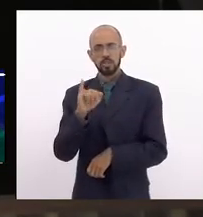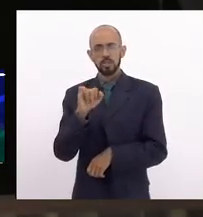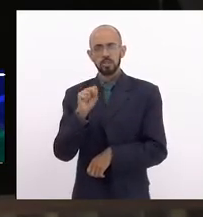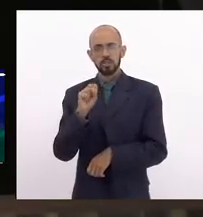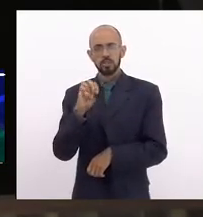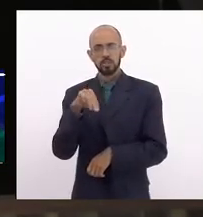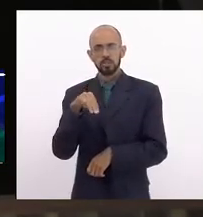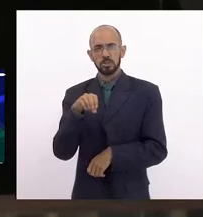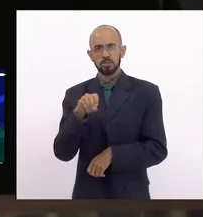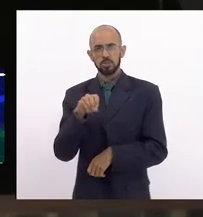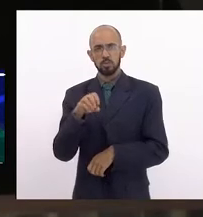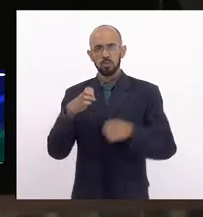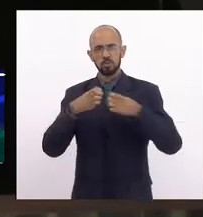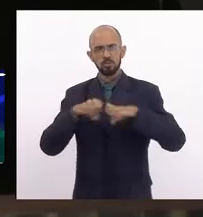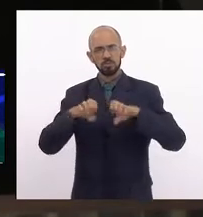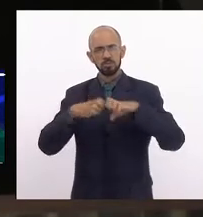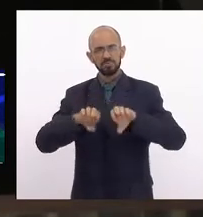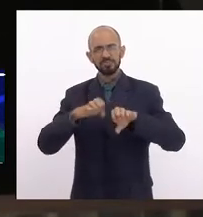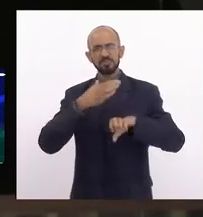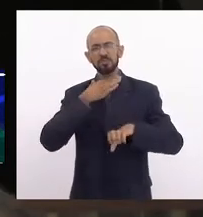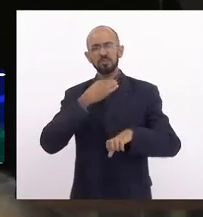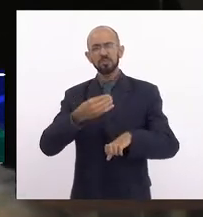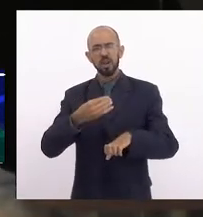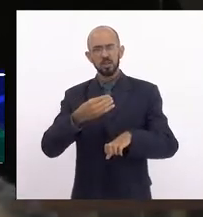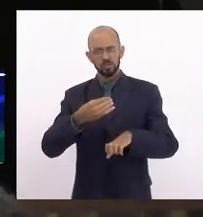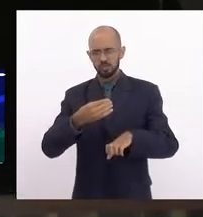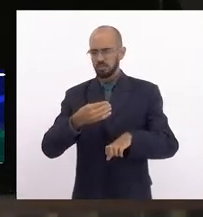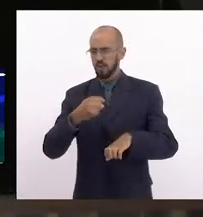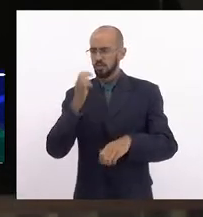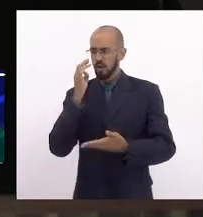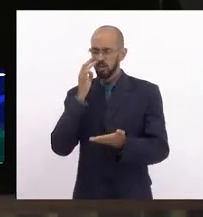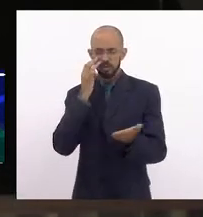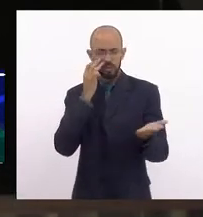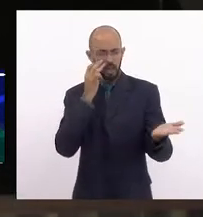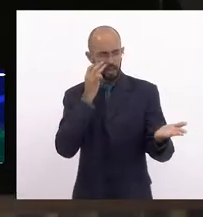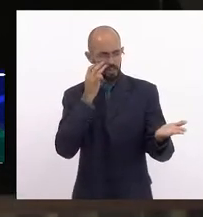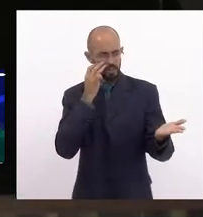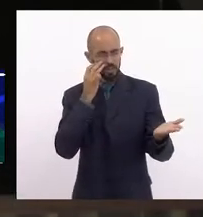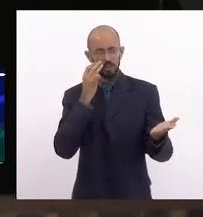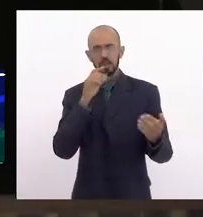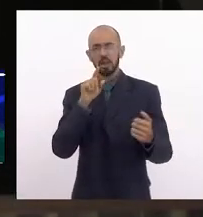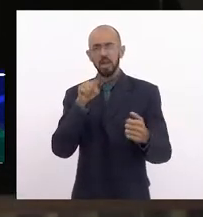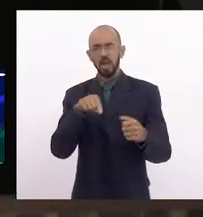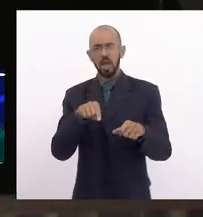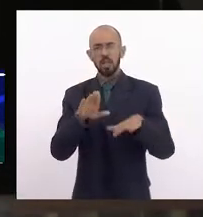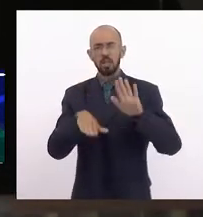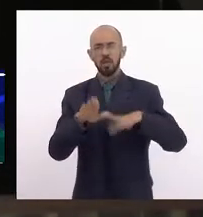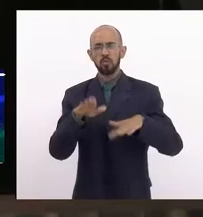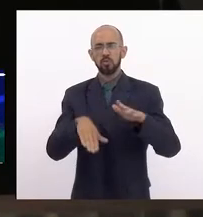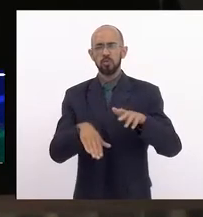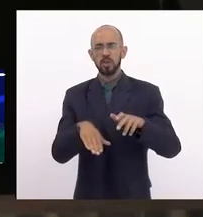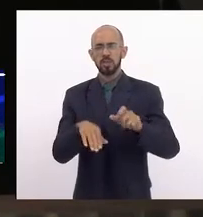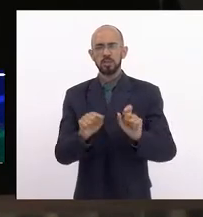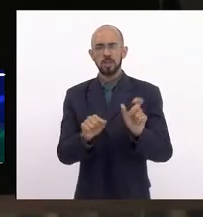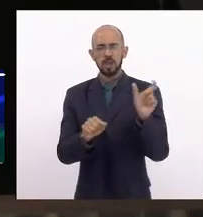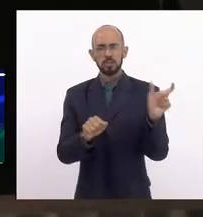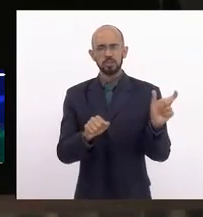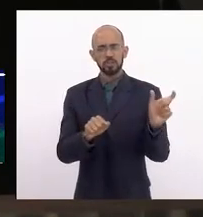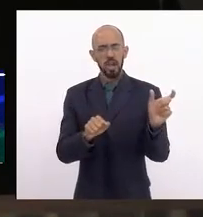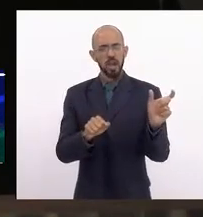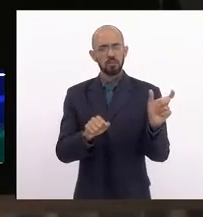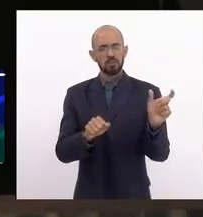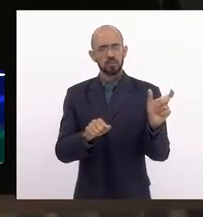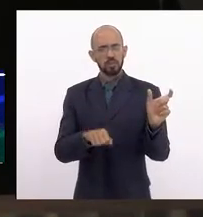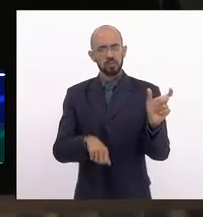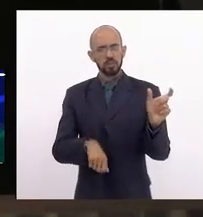a palavra proselitismo Deputado waldeck ela talvez seja a chave de leitura para todo esse projeto